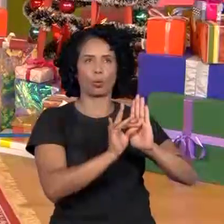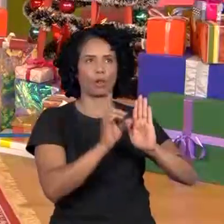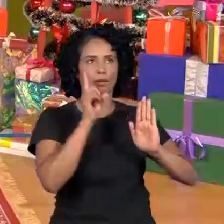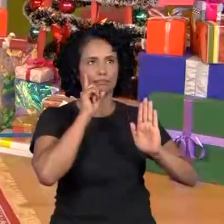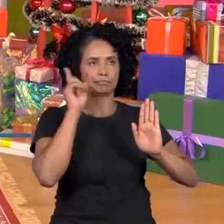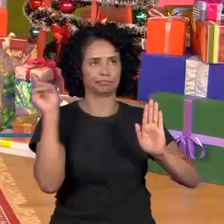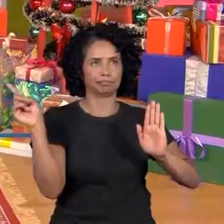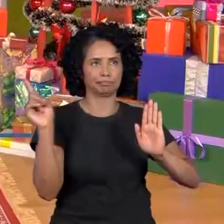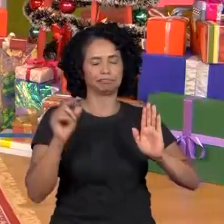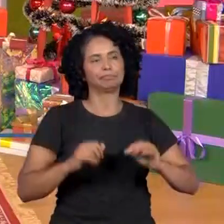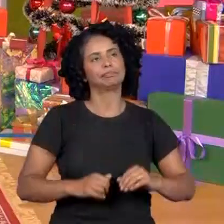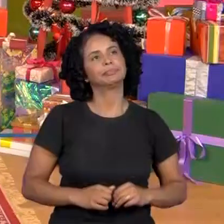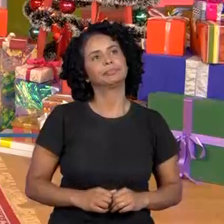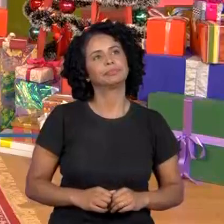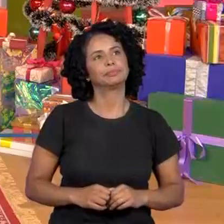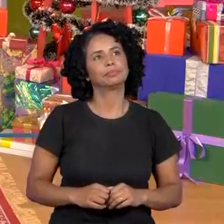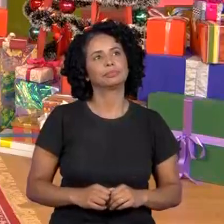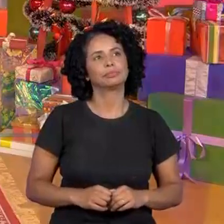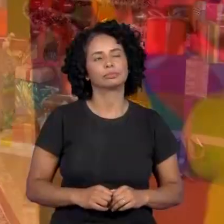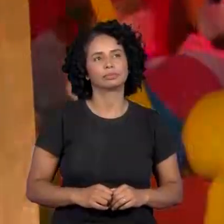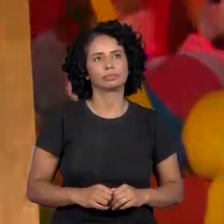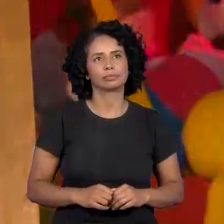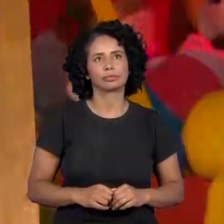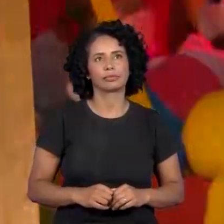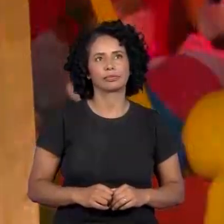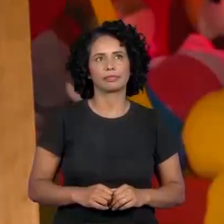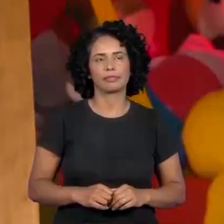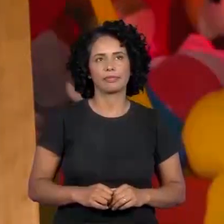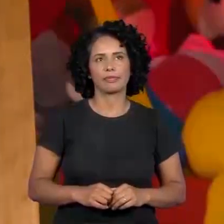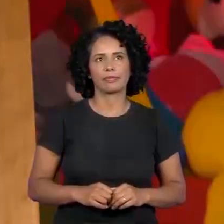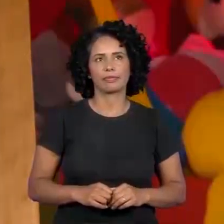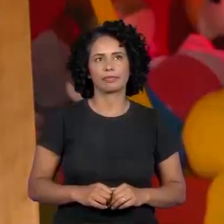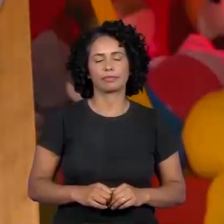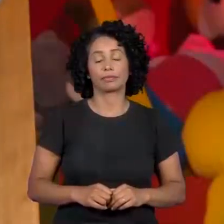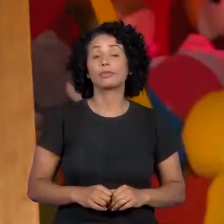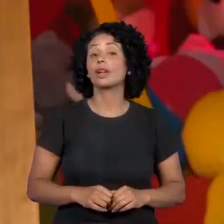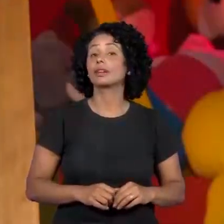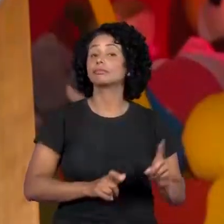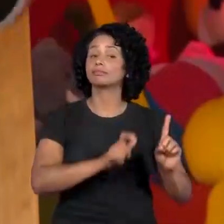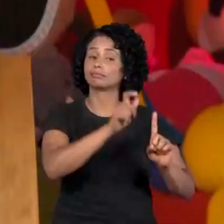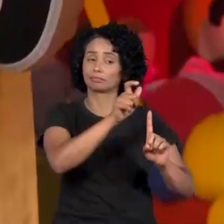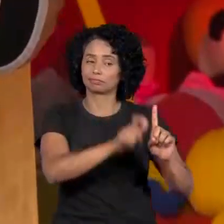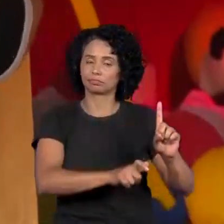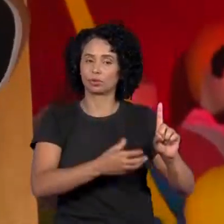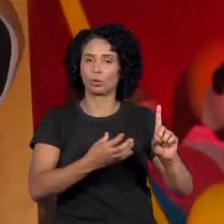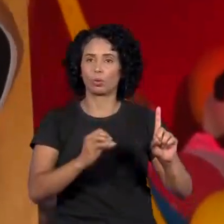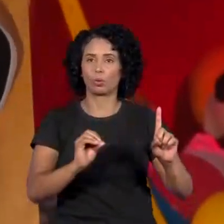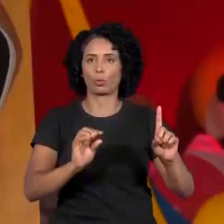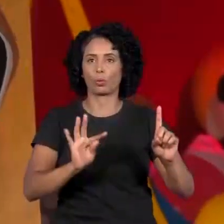aqui. Agora, o Otávio, ele vai fazer,